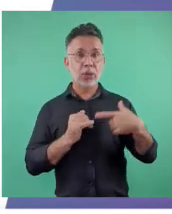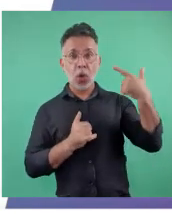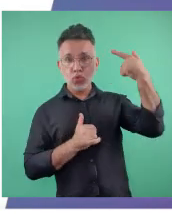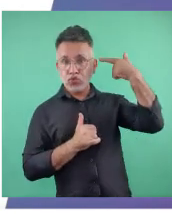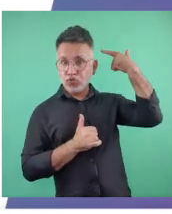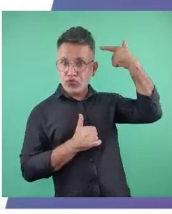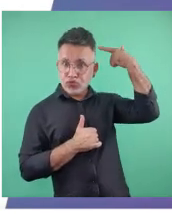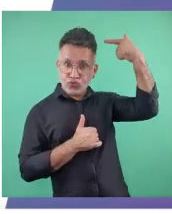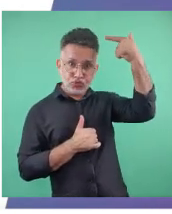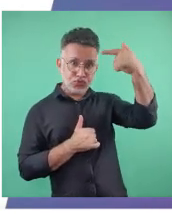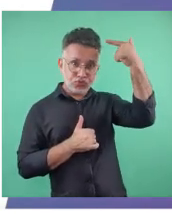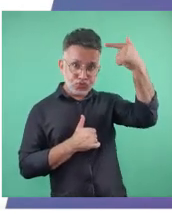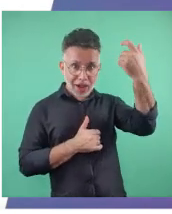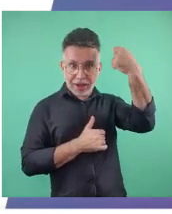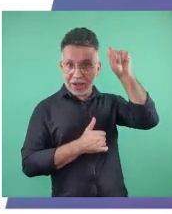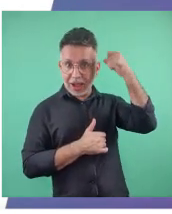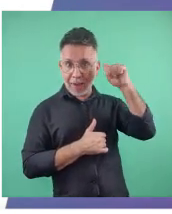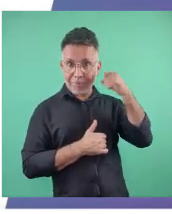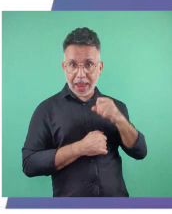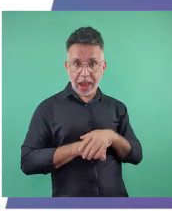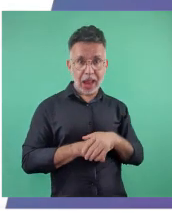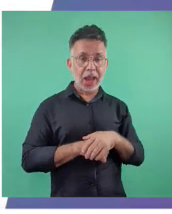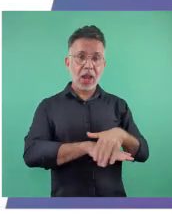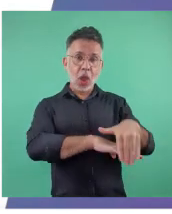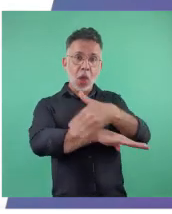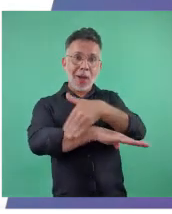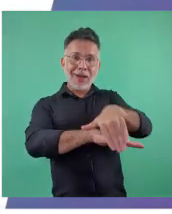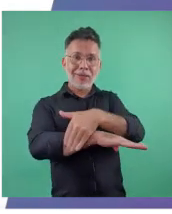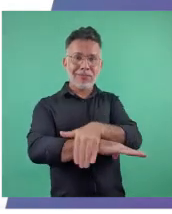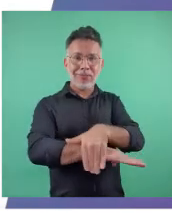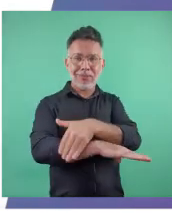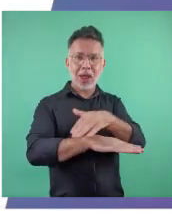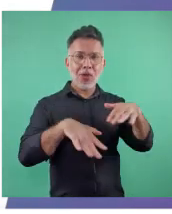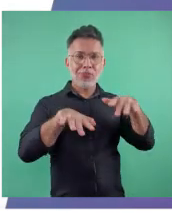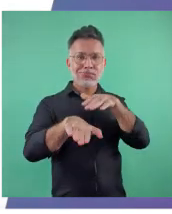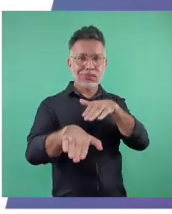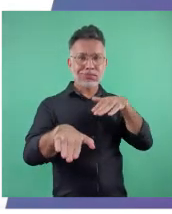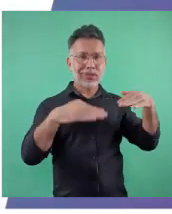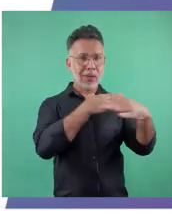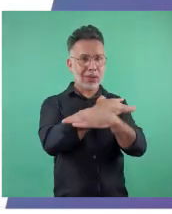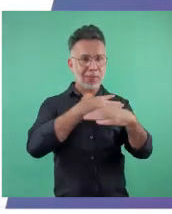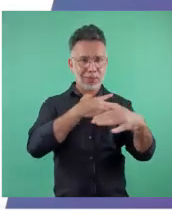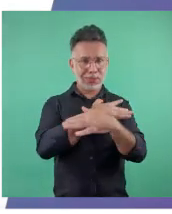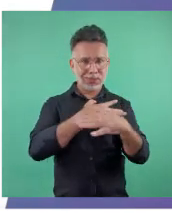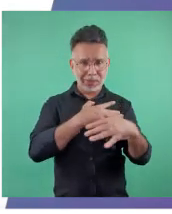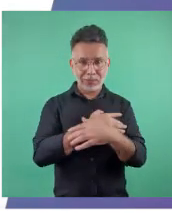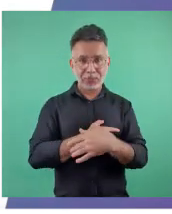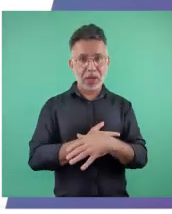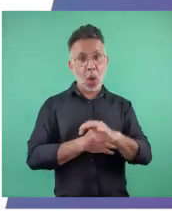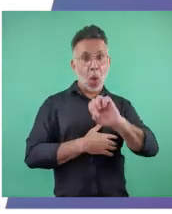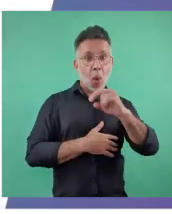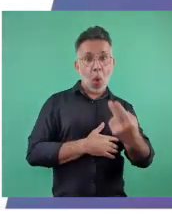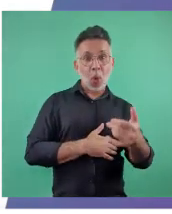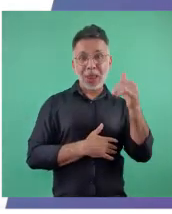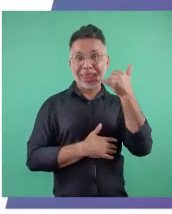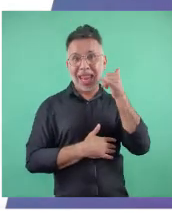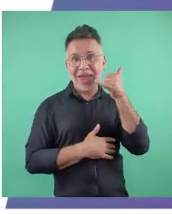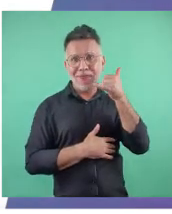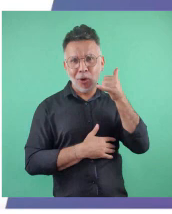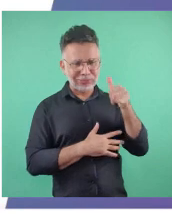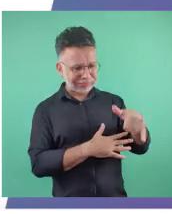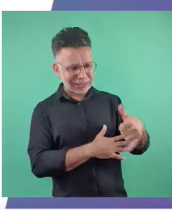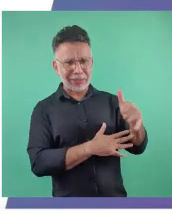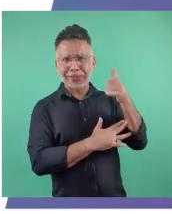aí secadores, uma avenida agitada, algum tipo de telefone, que não muito, né, não